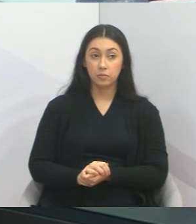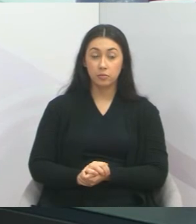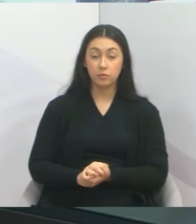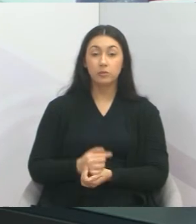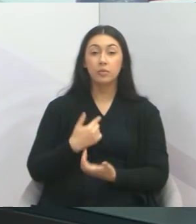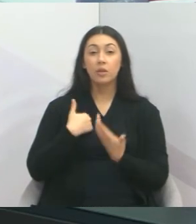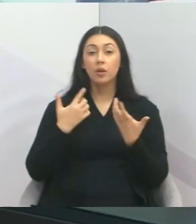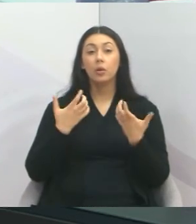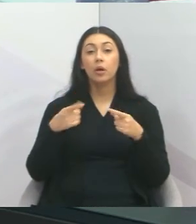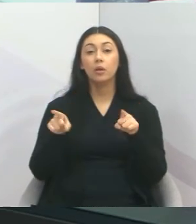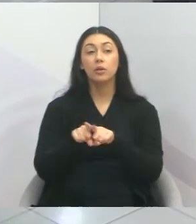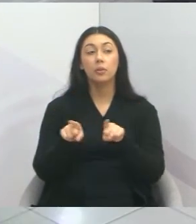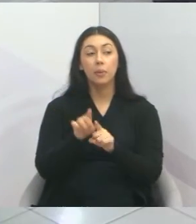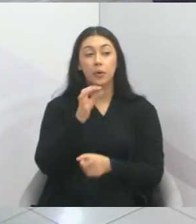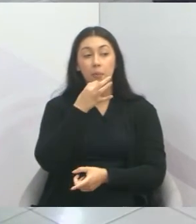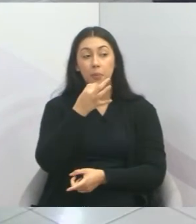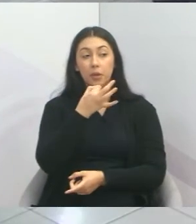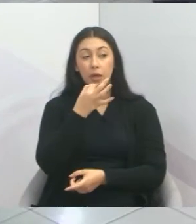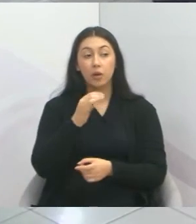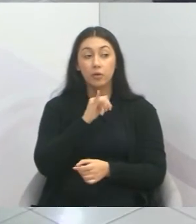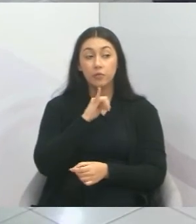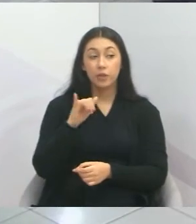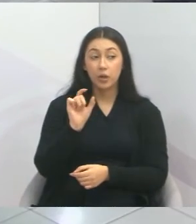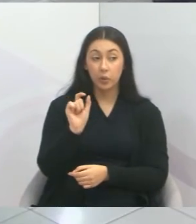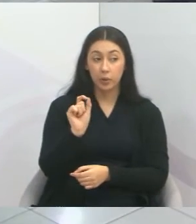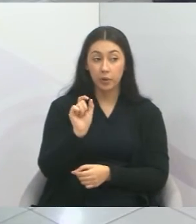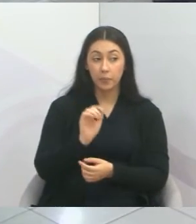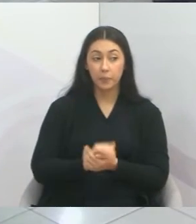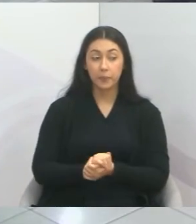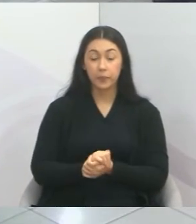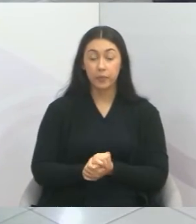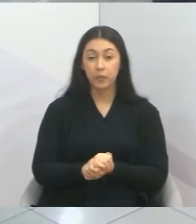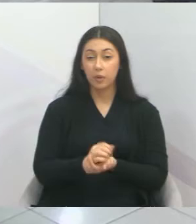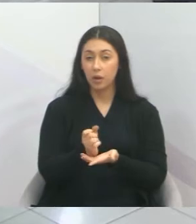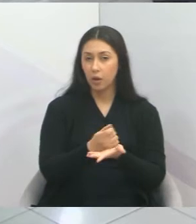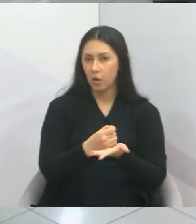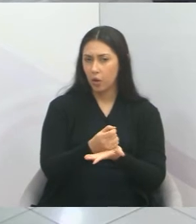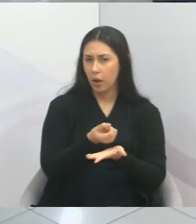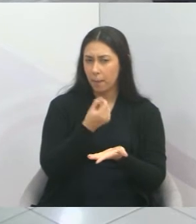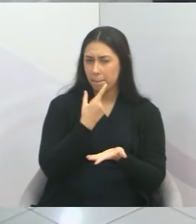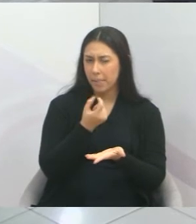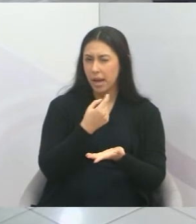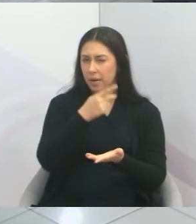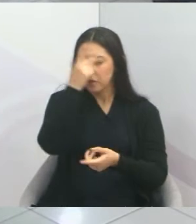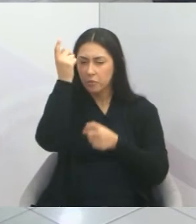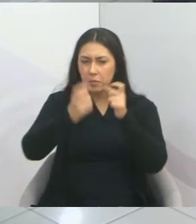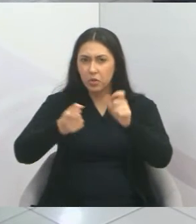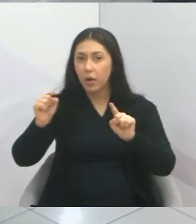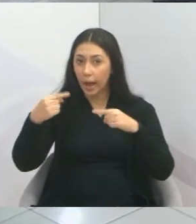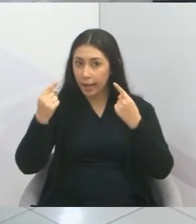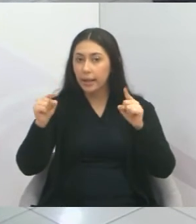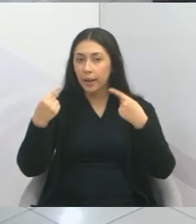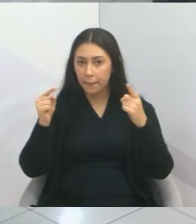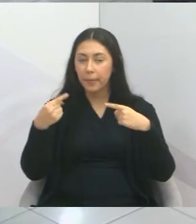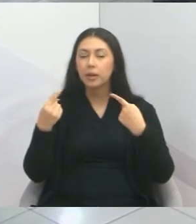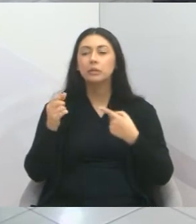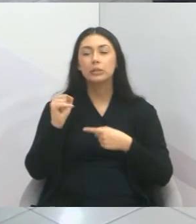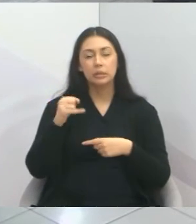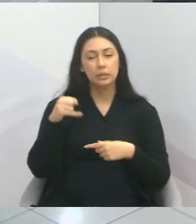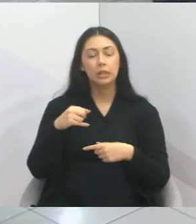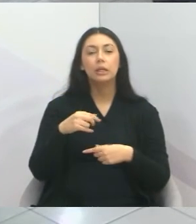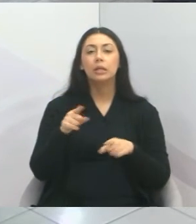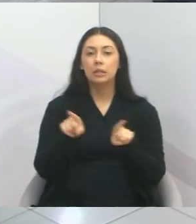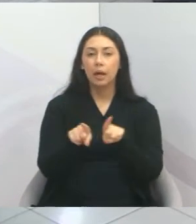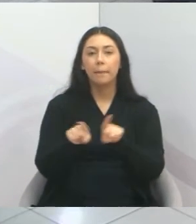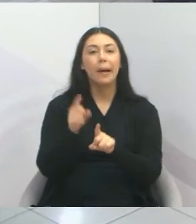Eu também quero colaborar e dizer presidente que essa demanda aí de reclamação também teve no parque Meia Lua na UBS